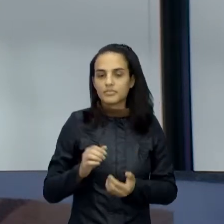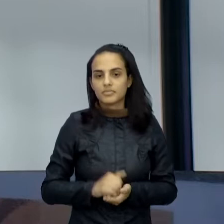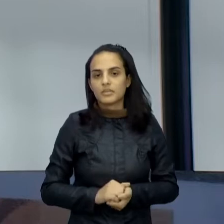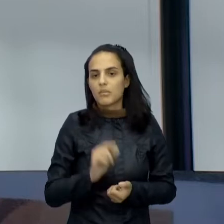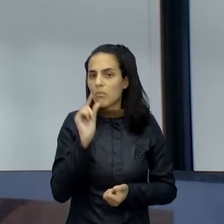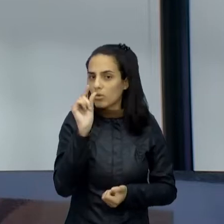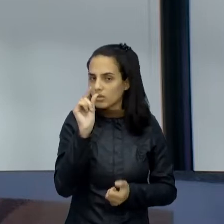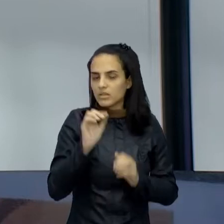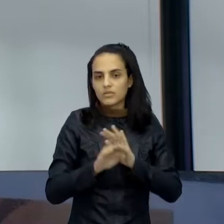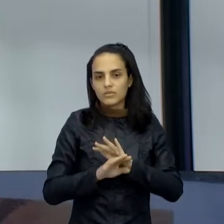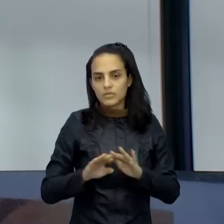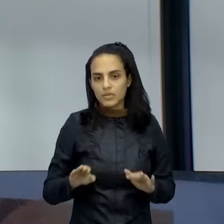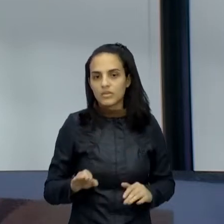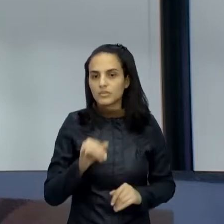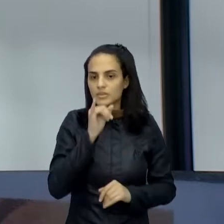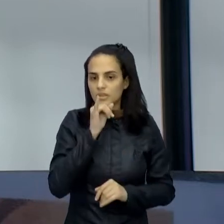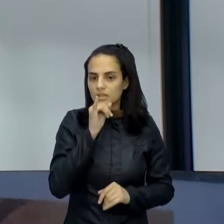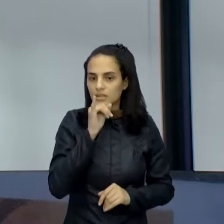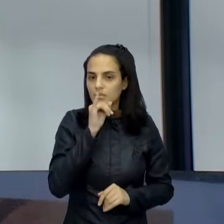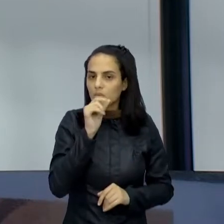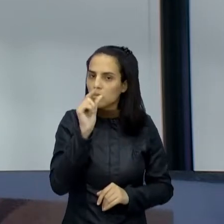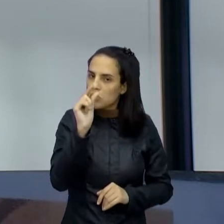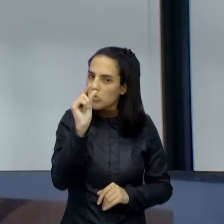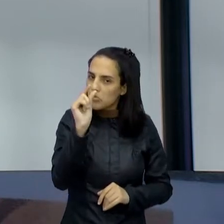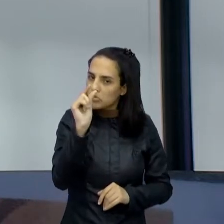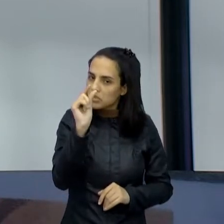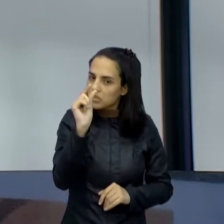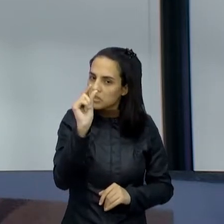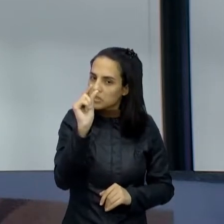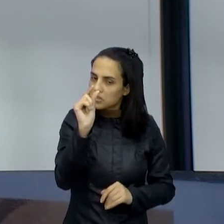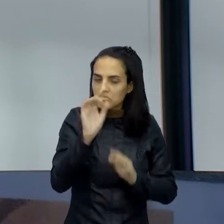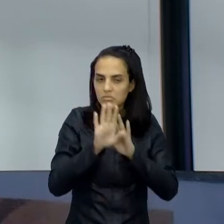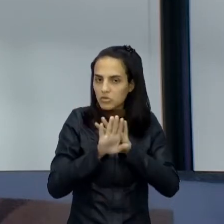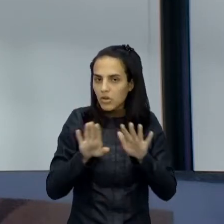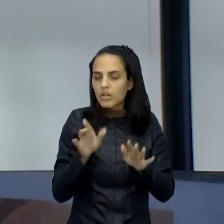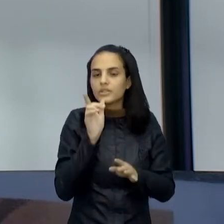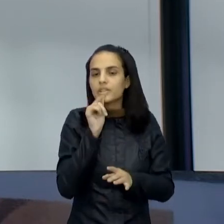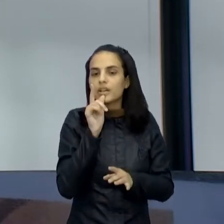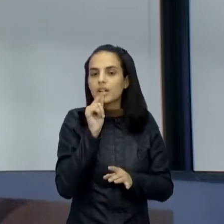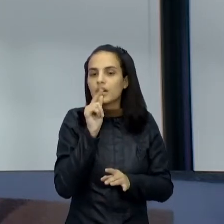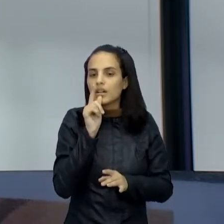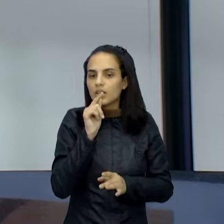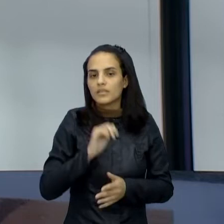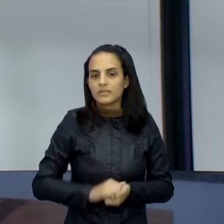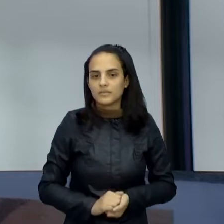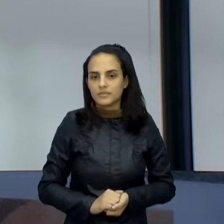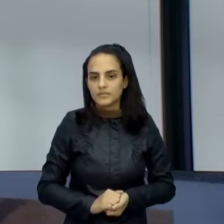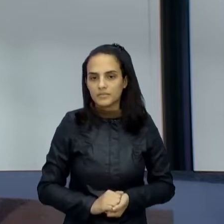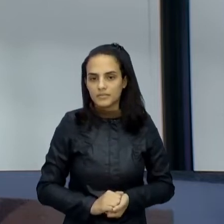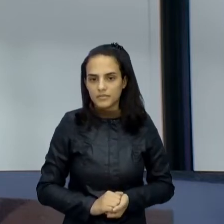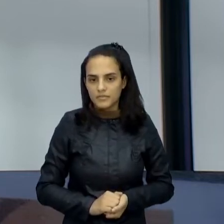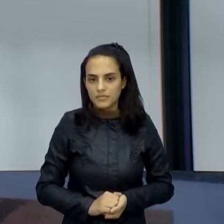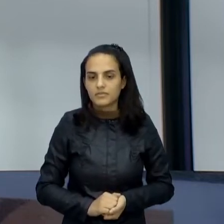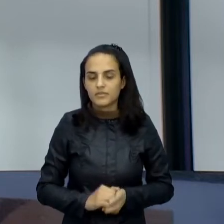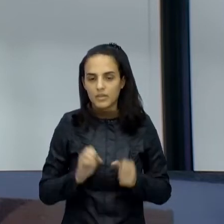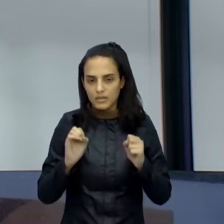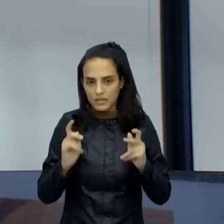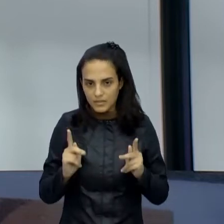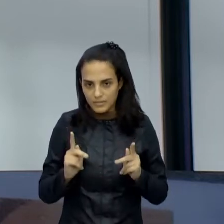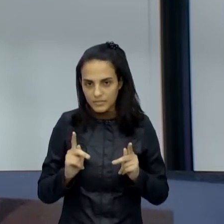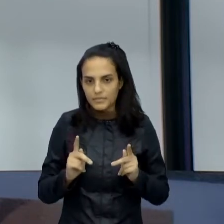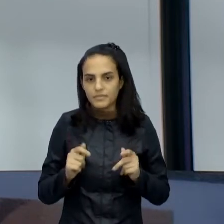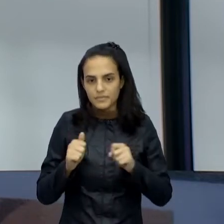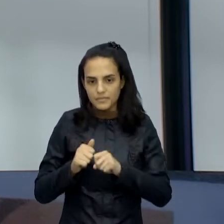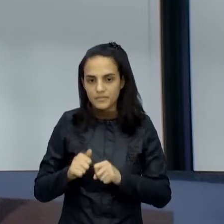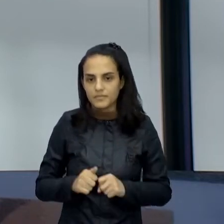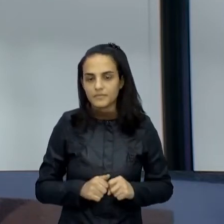para ferver. Então você coloca um pouco de água aqui em cima, dá uma apertadinha, a água vai entrar aqui por causa de pressão atmosférica, beleza? Isso é o que a gente